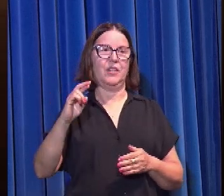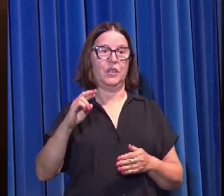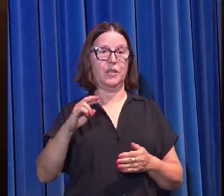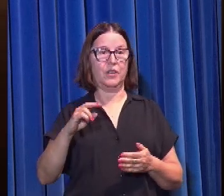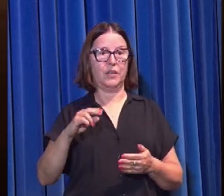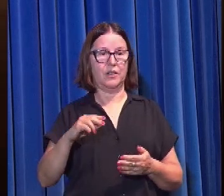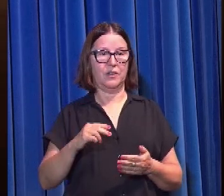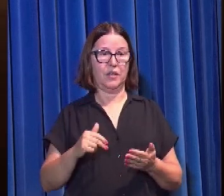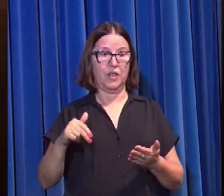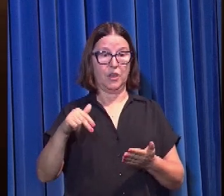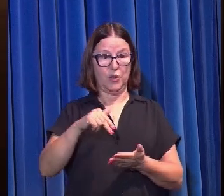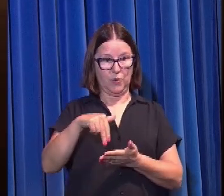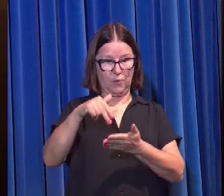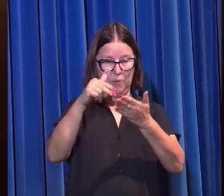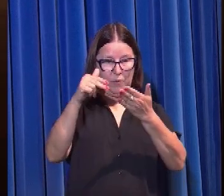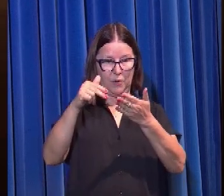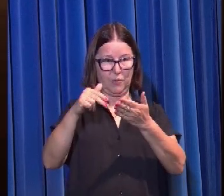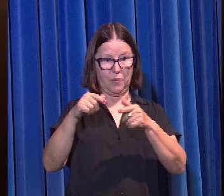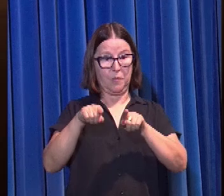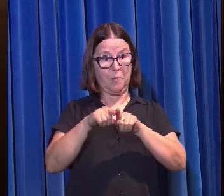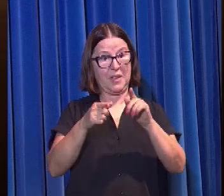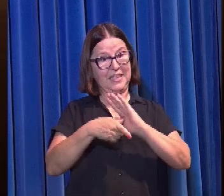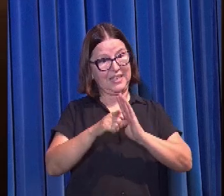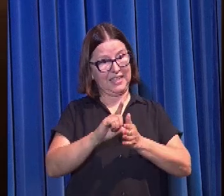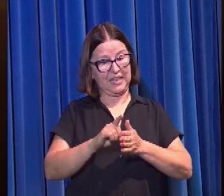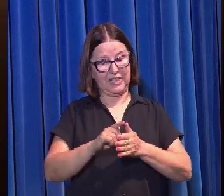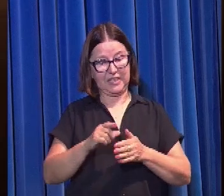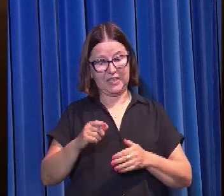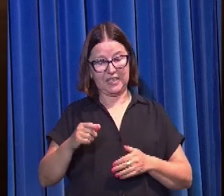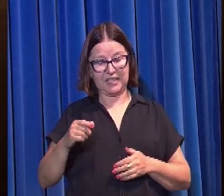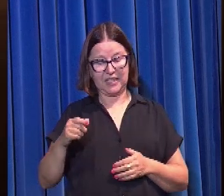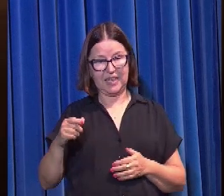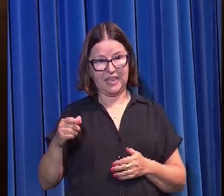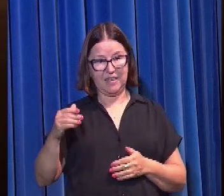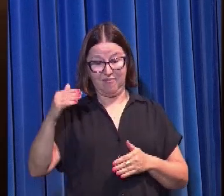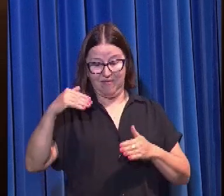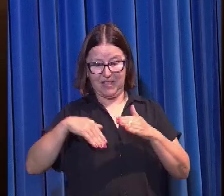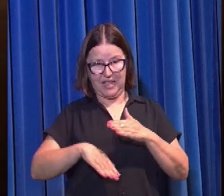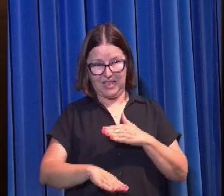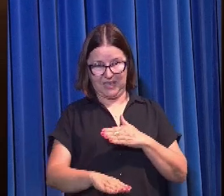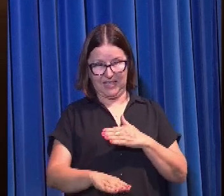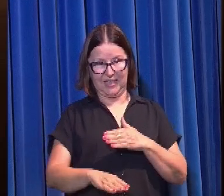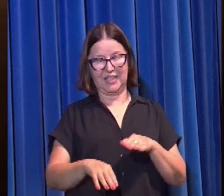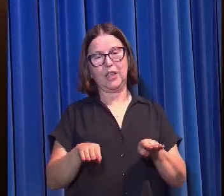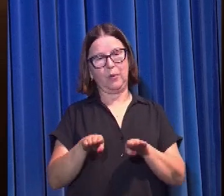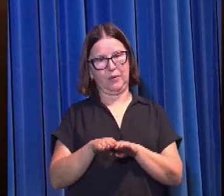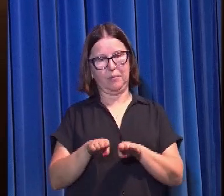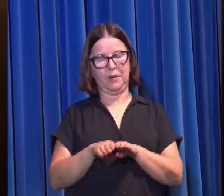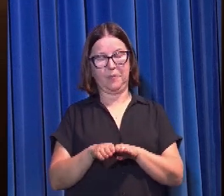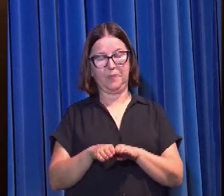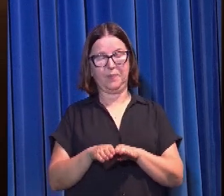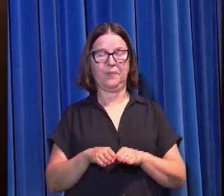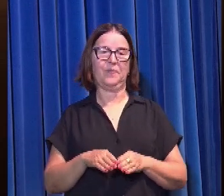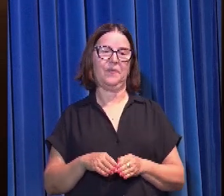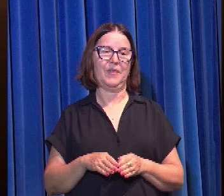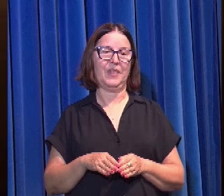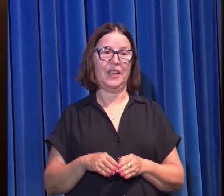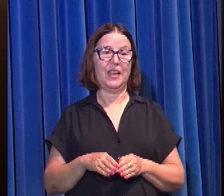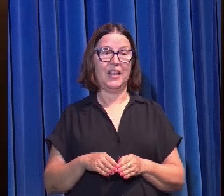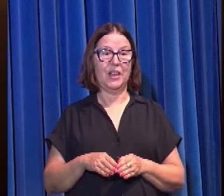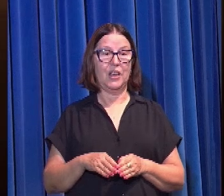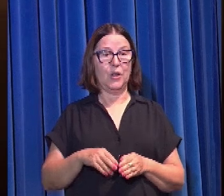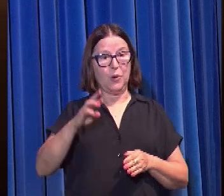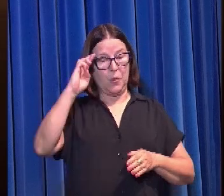regiões inferiores da terra? Aquele que desceu é também o mesmo que subiu acima de todos os